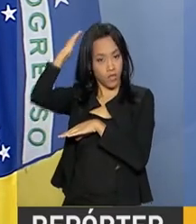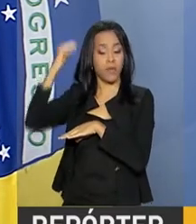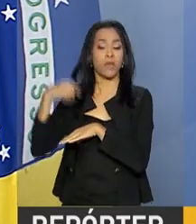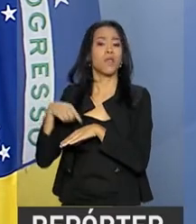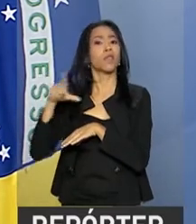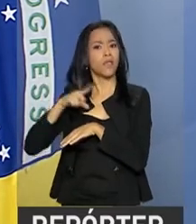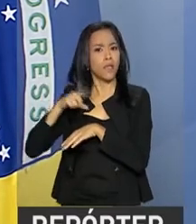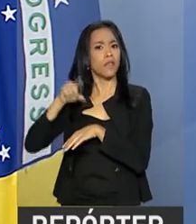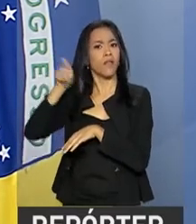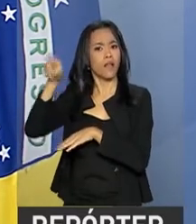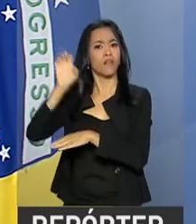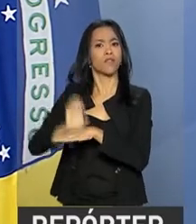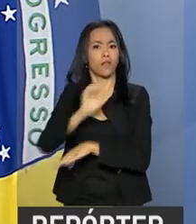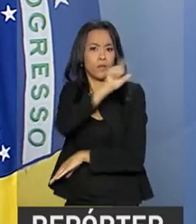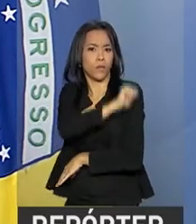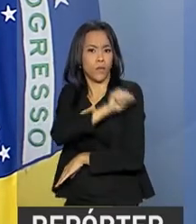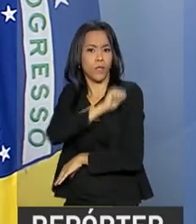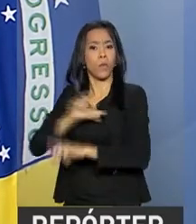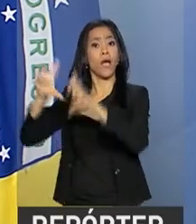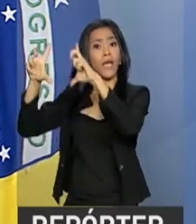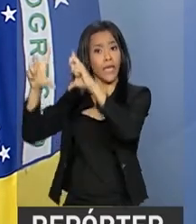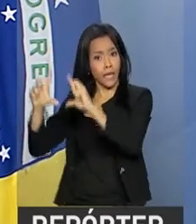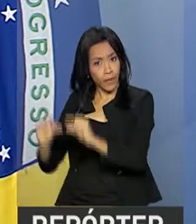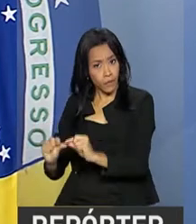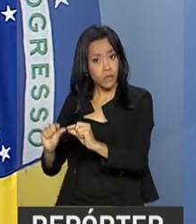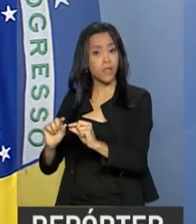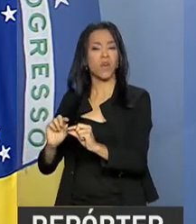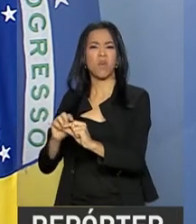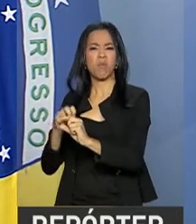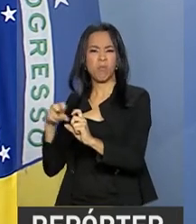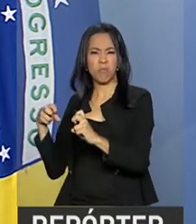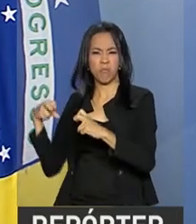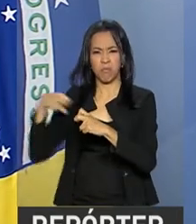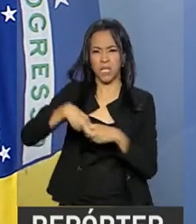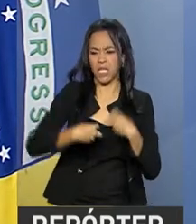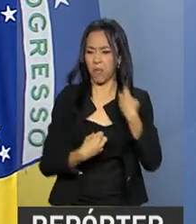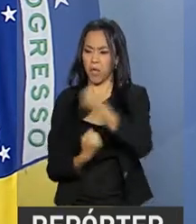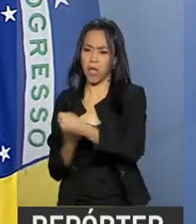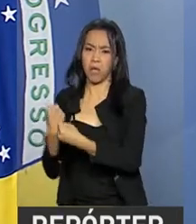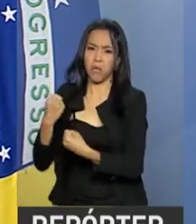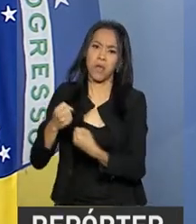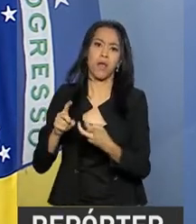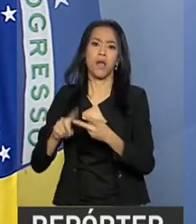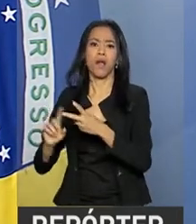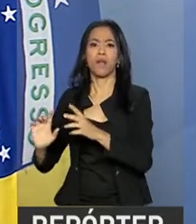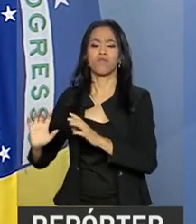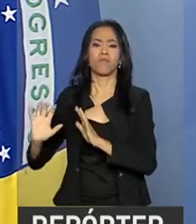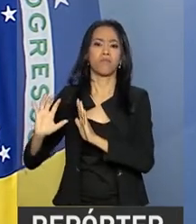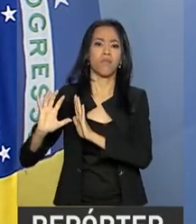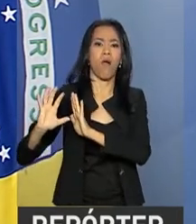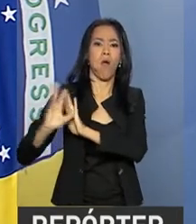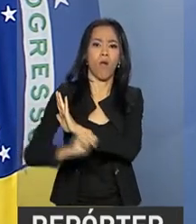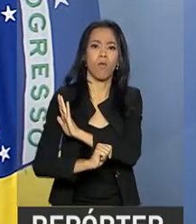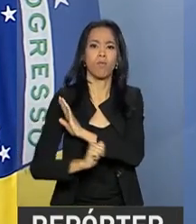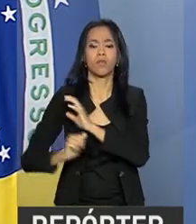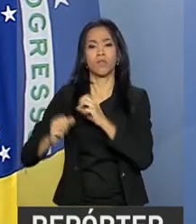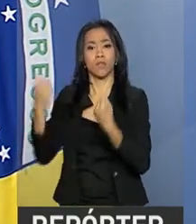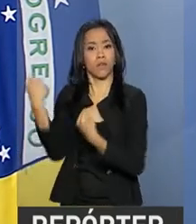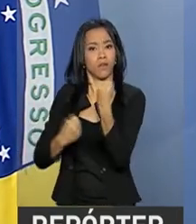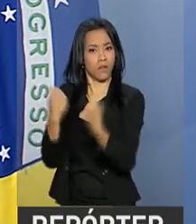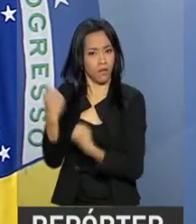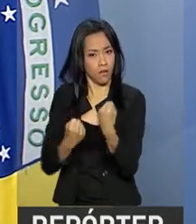redução significativa dos casos de lesão corporal, roubo a transeunte e roubo de